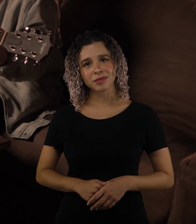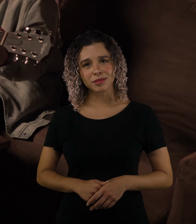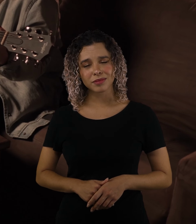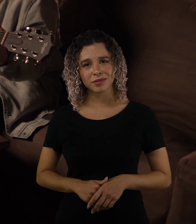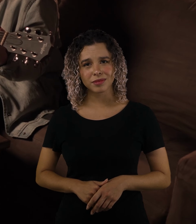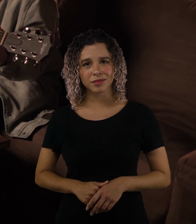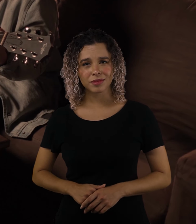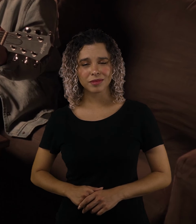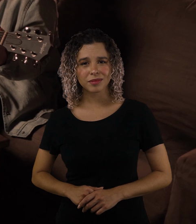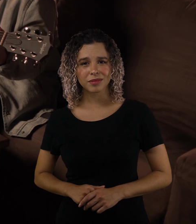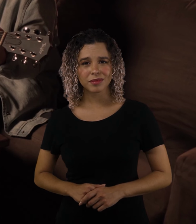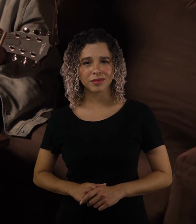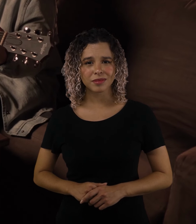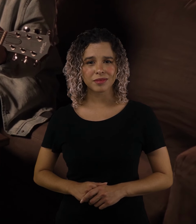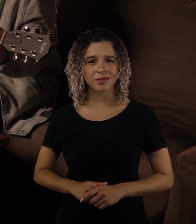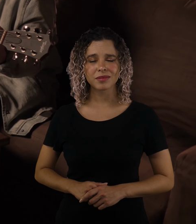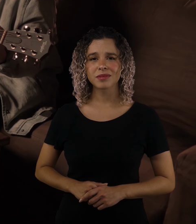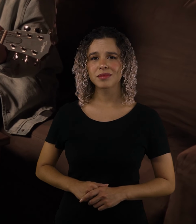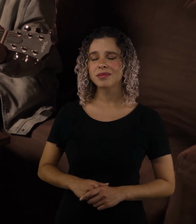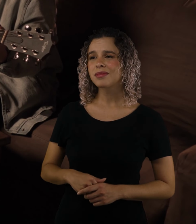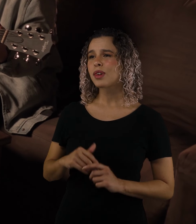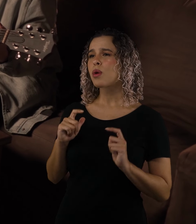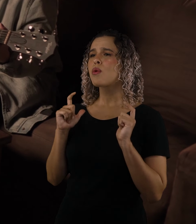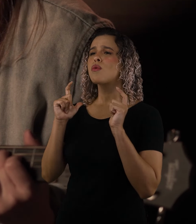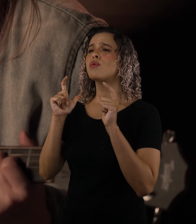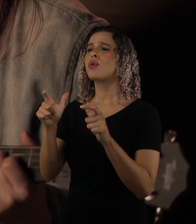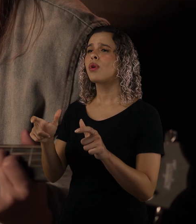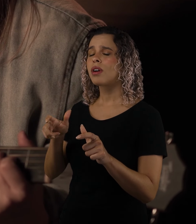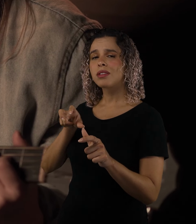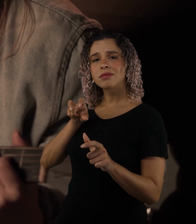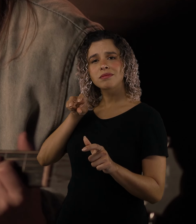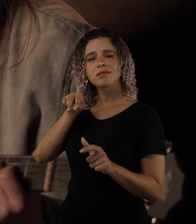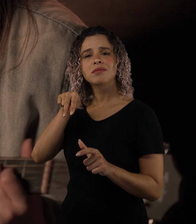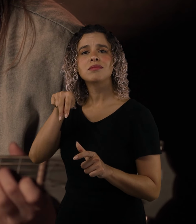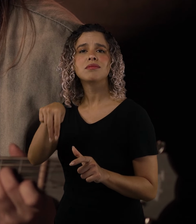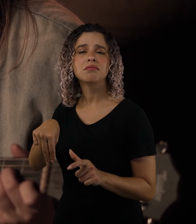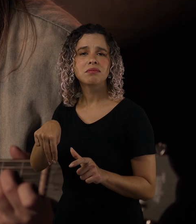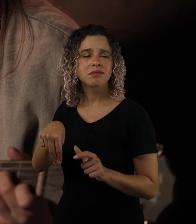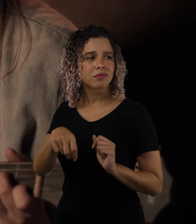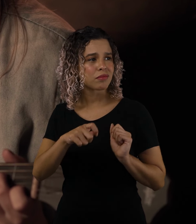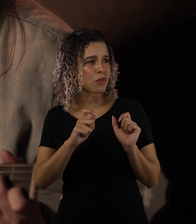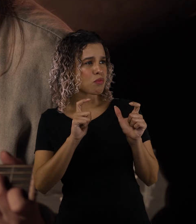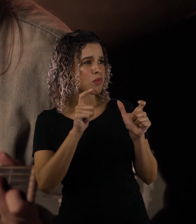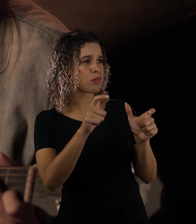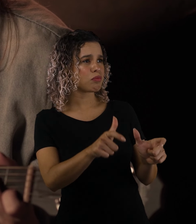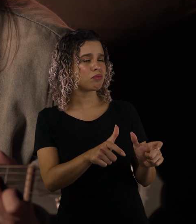A gente tá melancólico. No matter where I go,